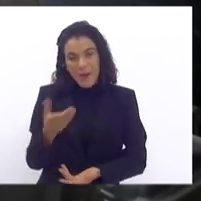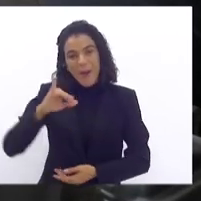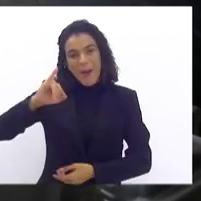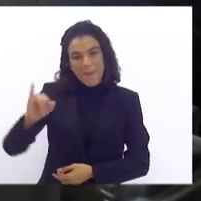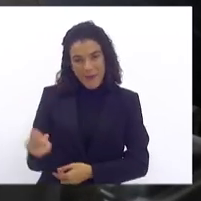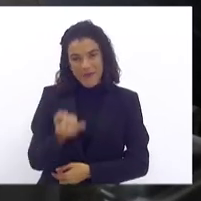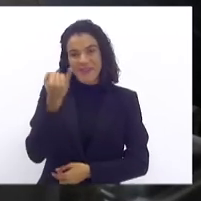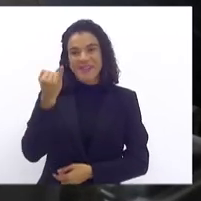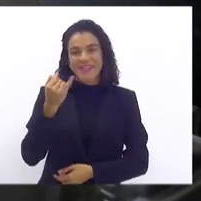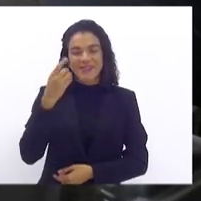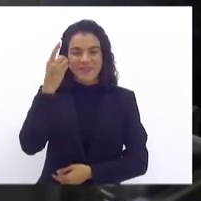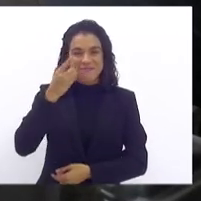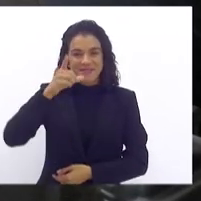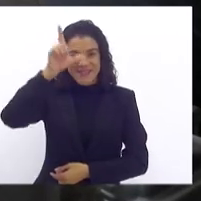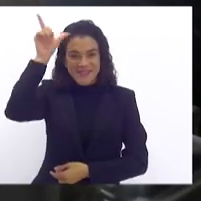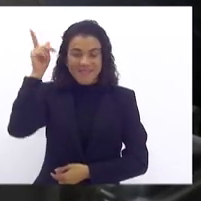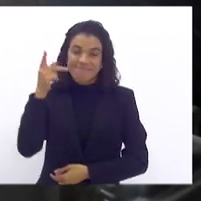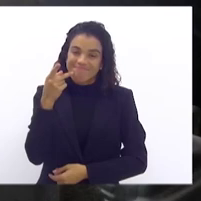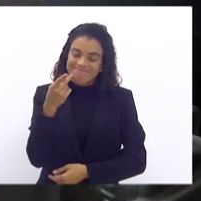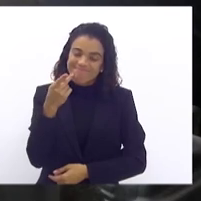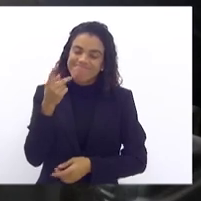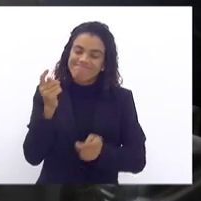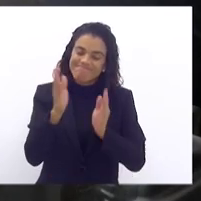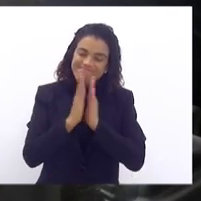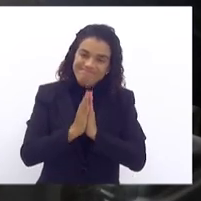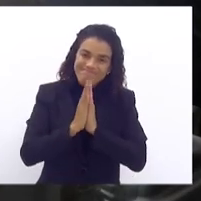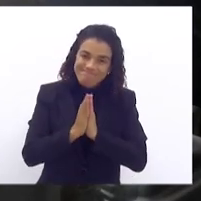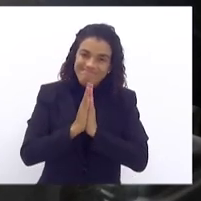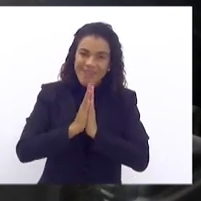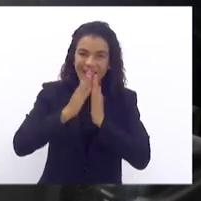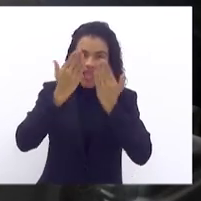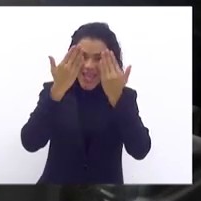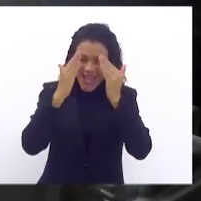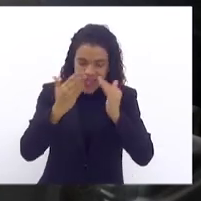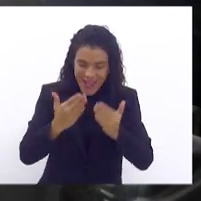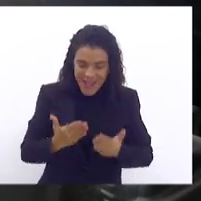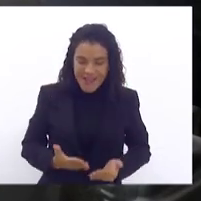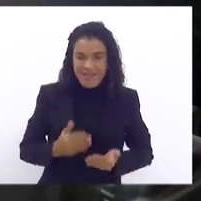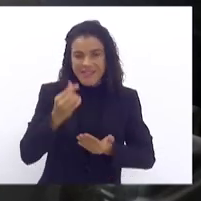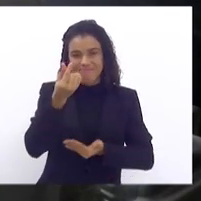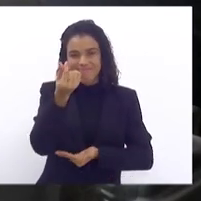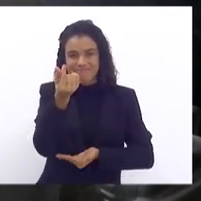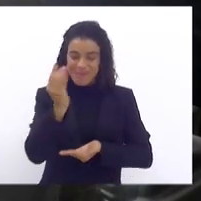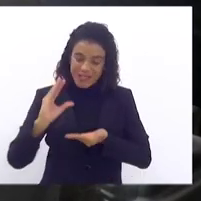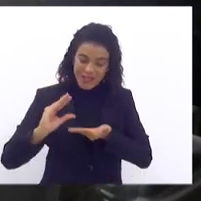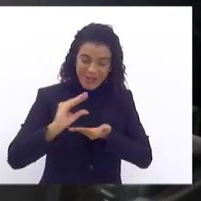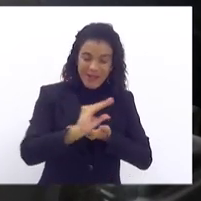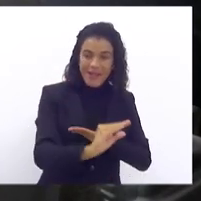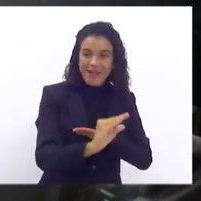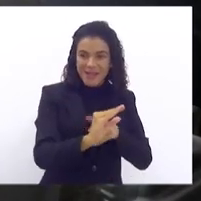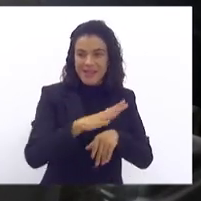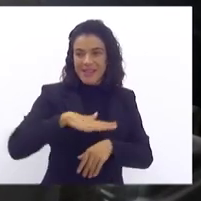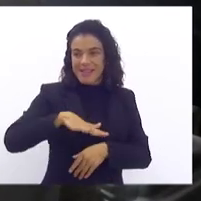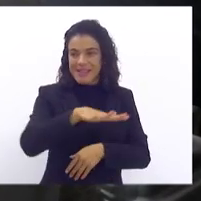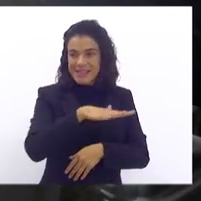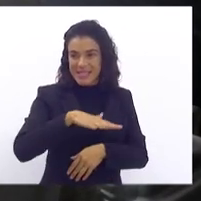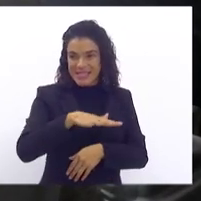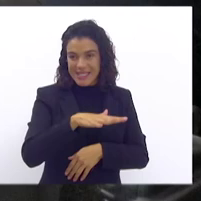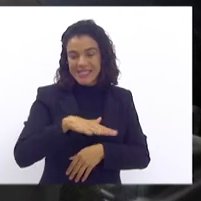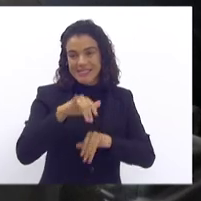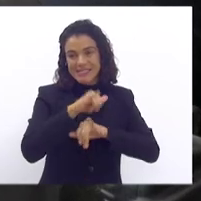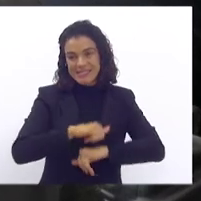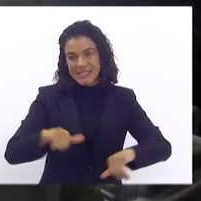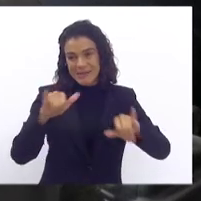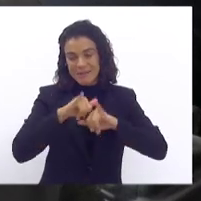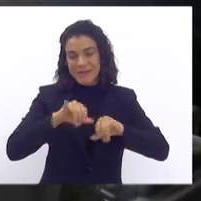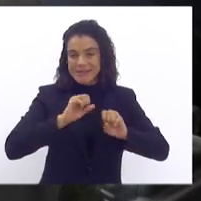já faço esse apelo que preveja no orçamento parte desses recursos para investimento nessas